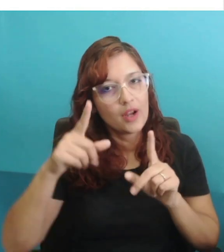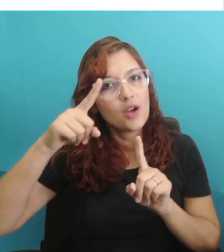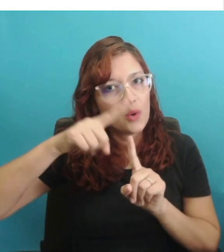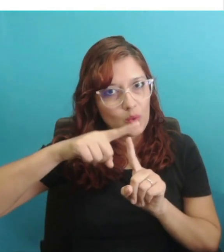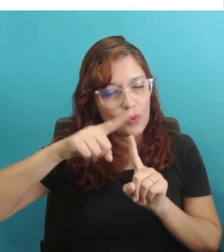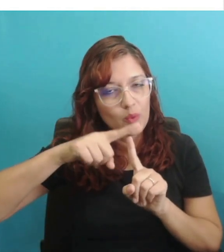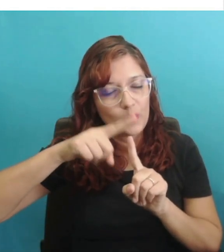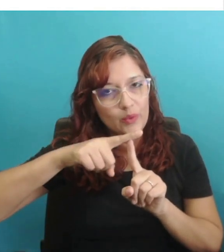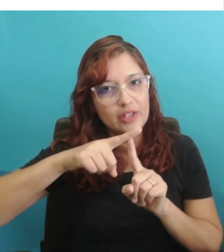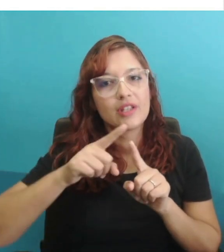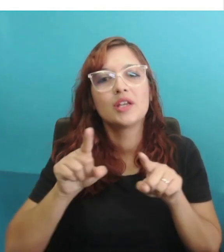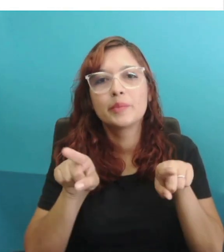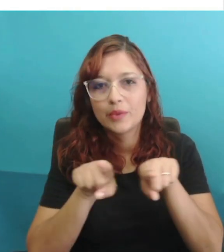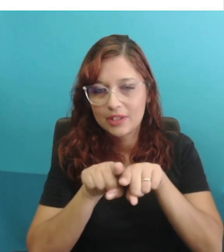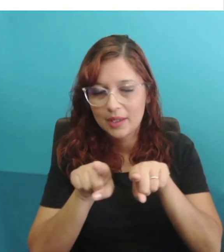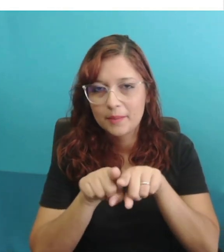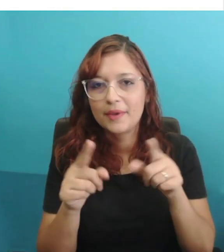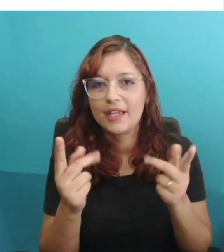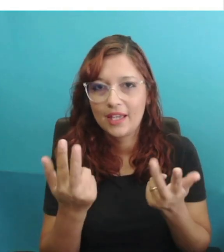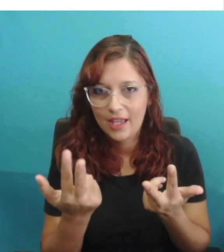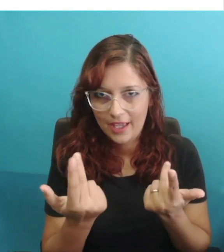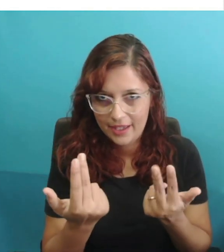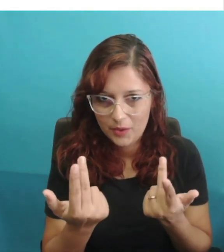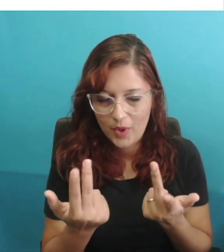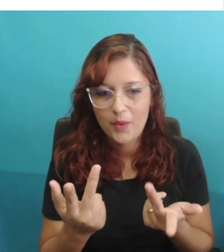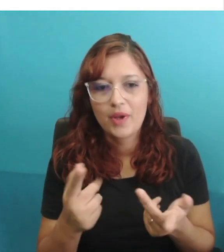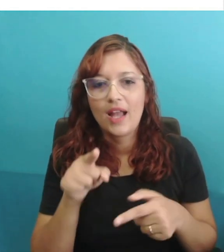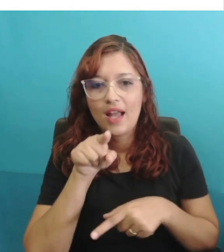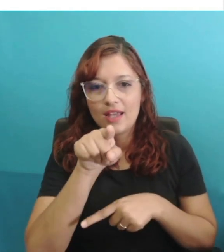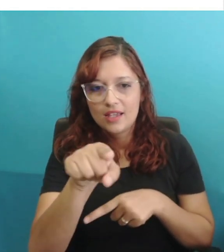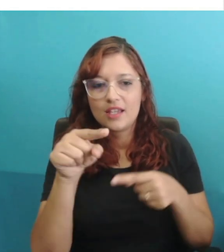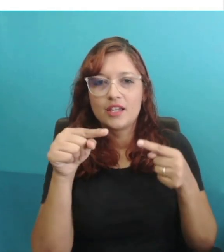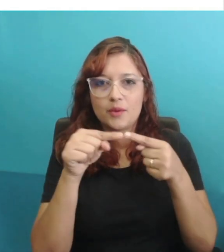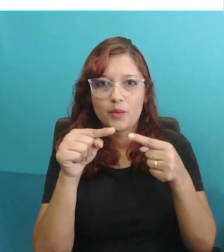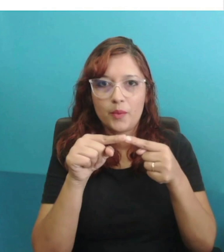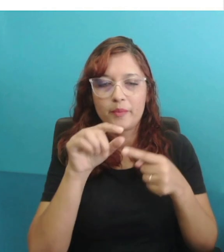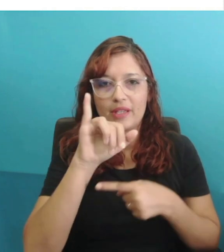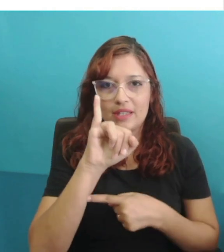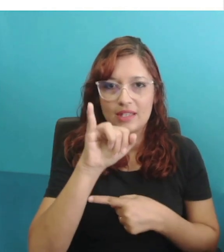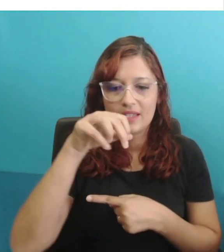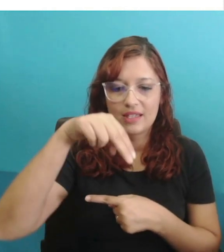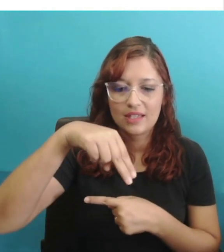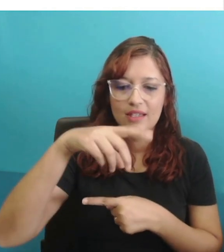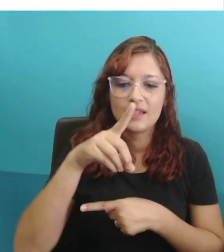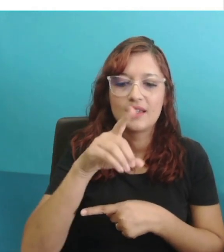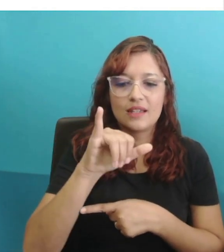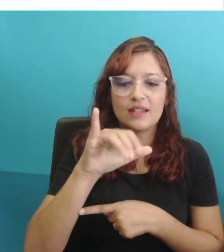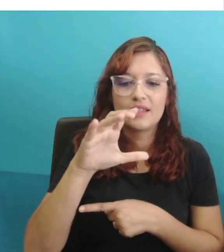estão conjugados no mesmo tempo, presente, e no mesmo modo indicativo.